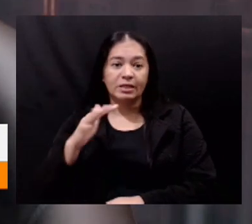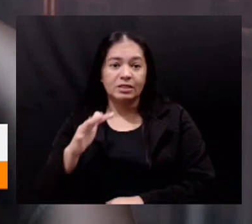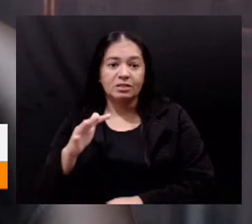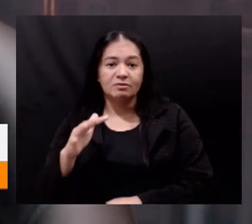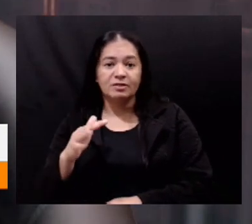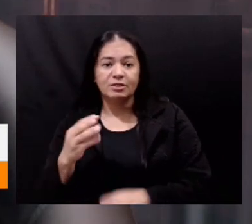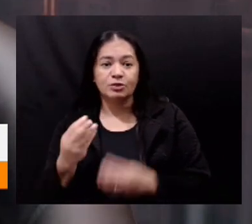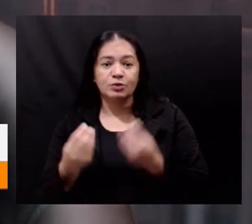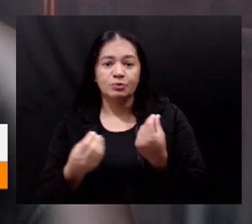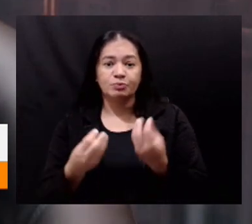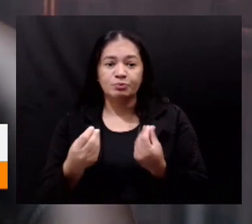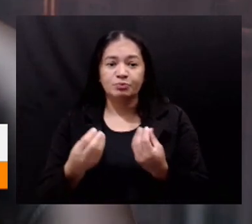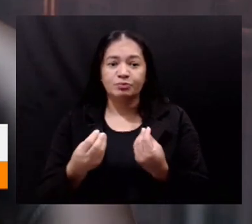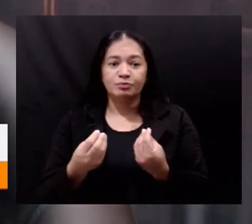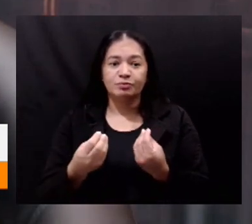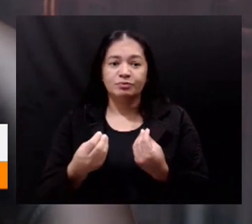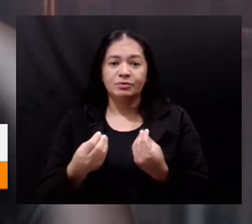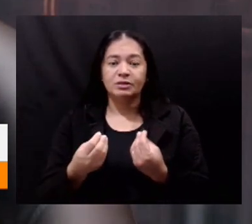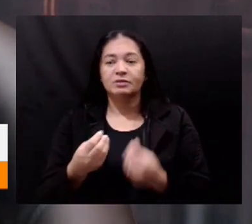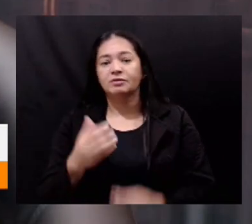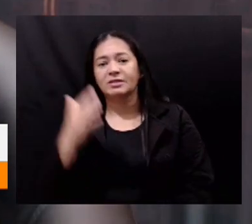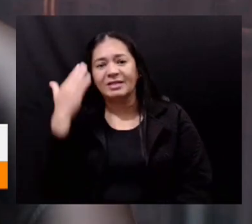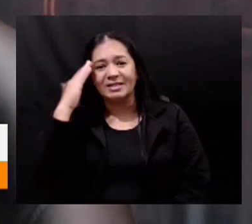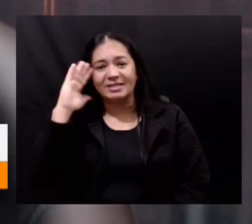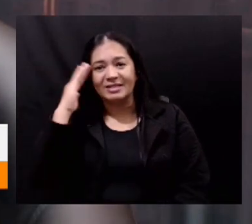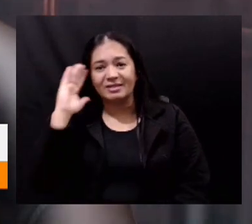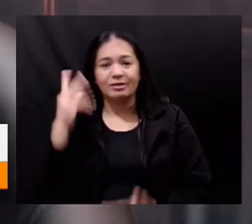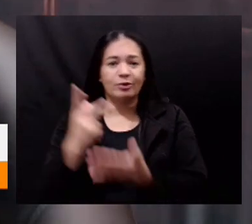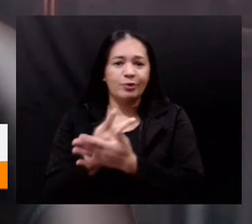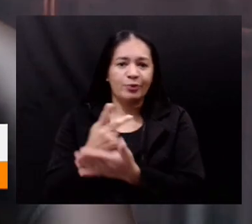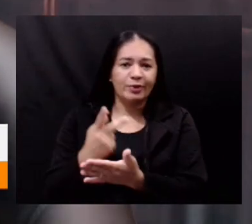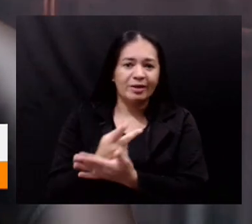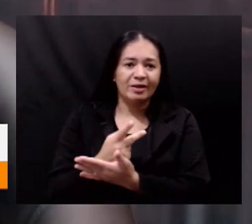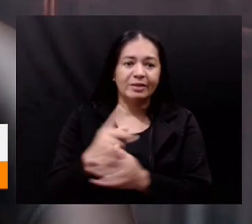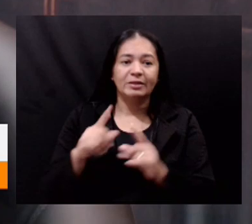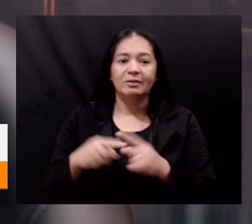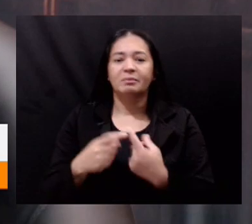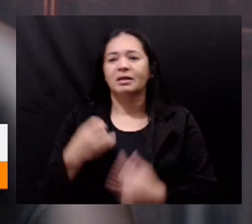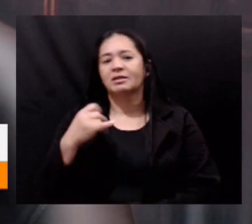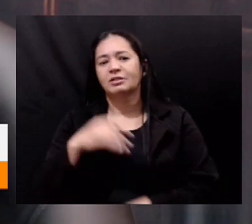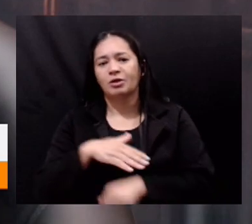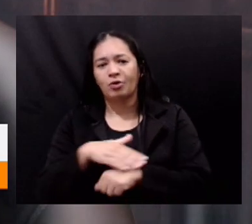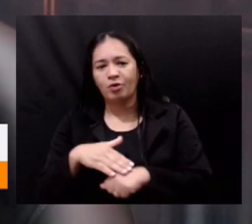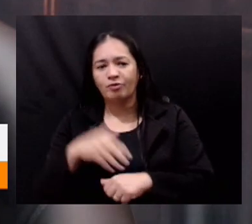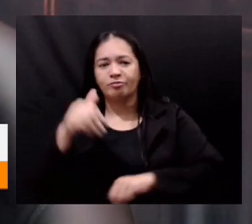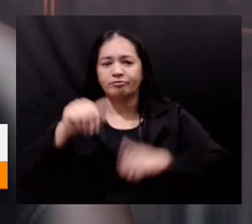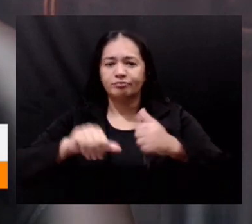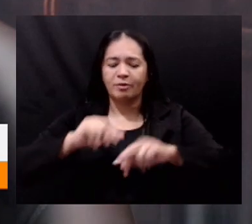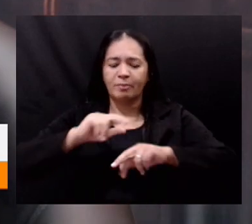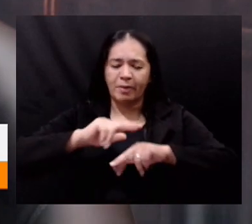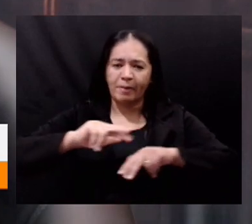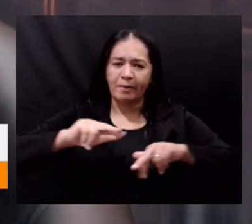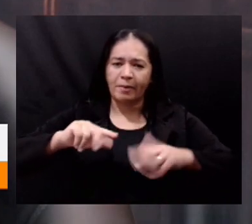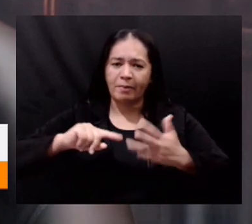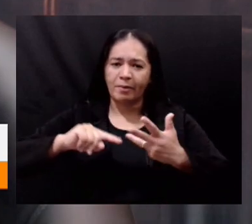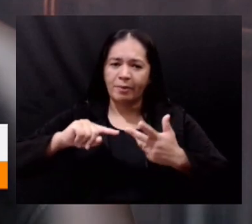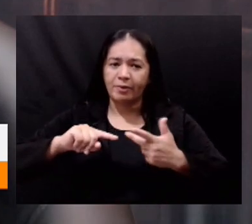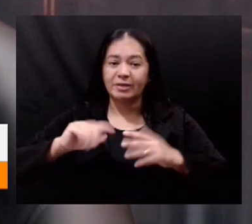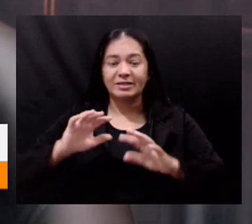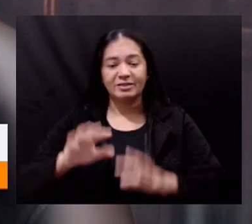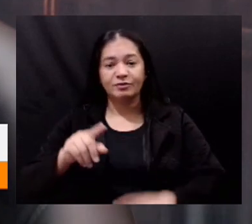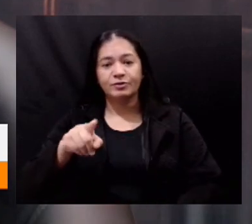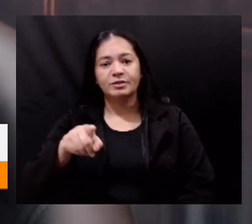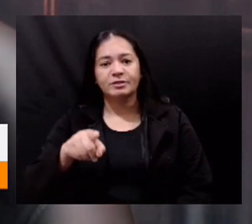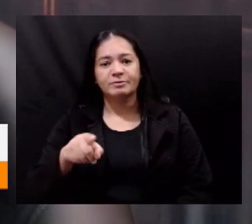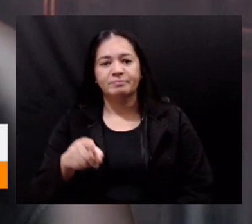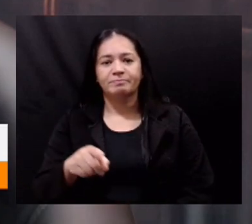mal interpretado. Uhum. Mas se realmente, depois de conversar, de avaliar vários pontos, e mesmo assim você chegar